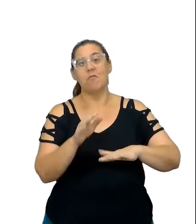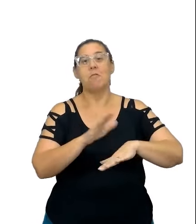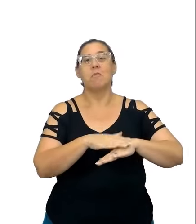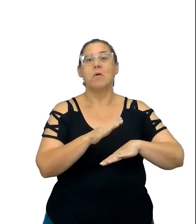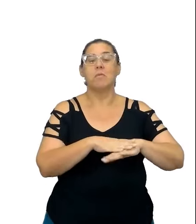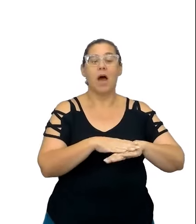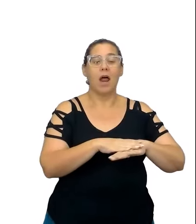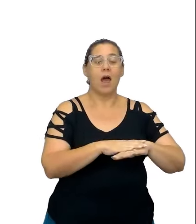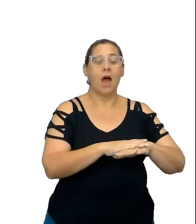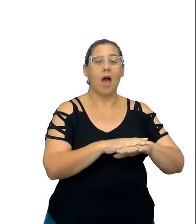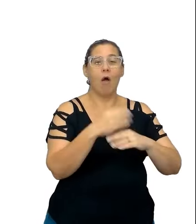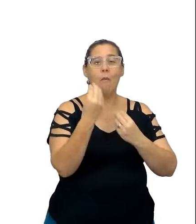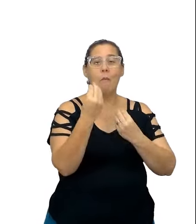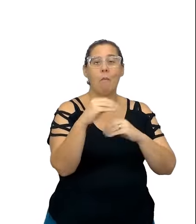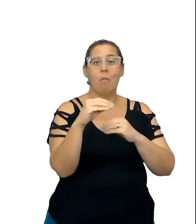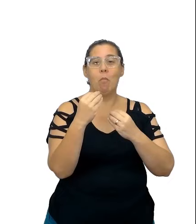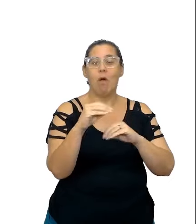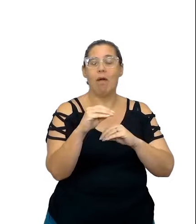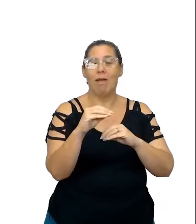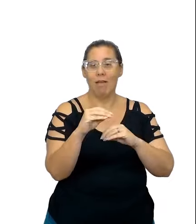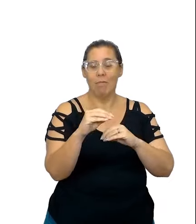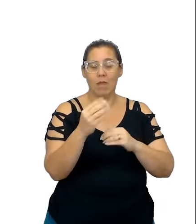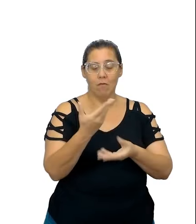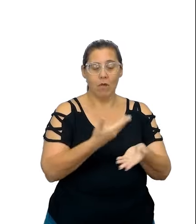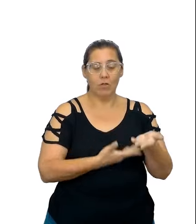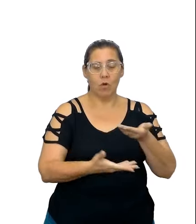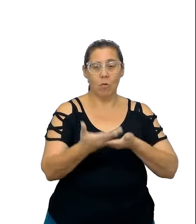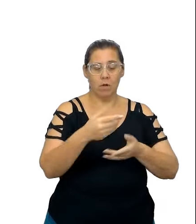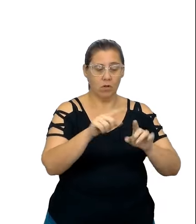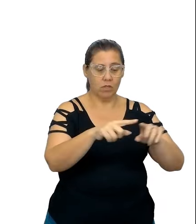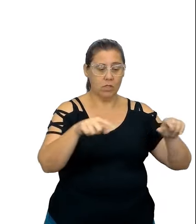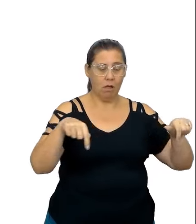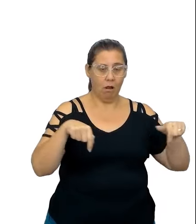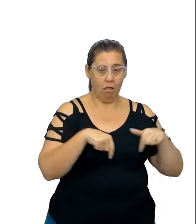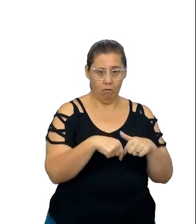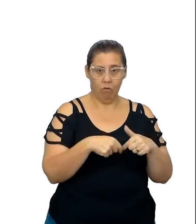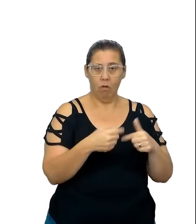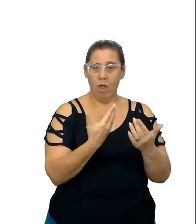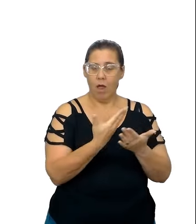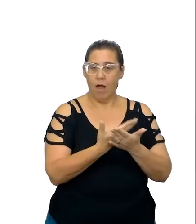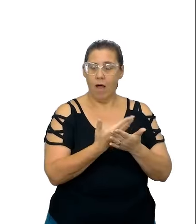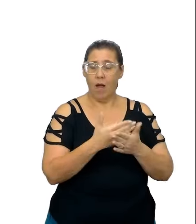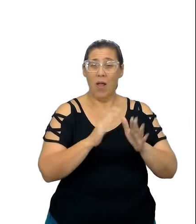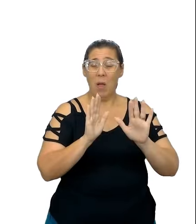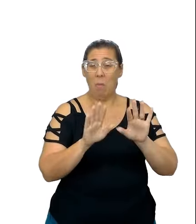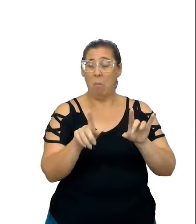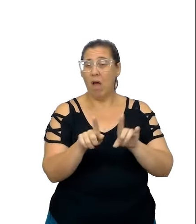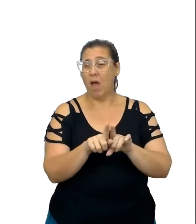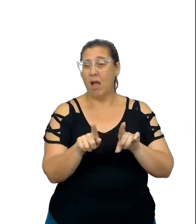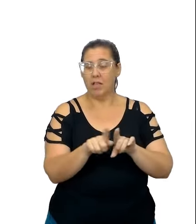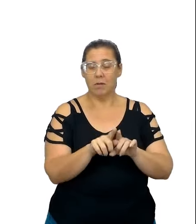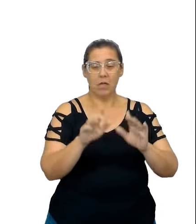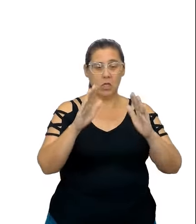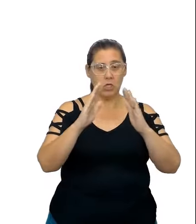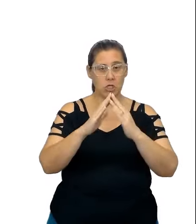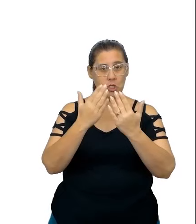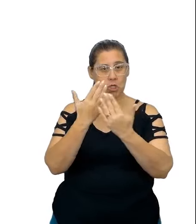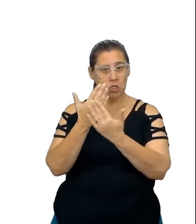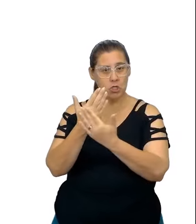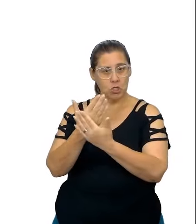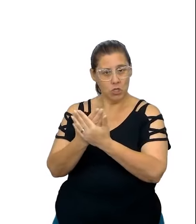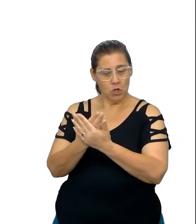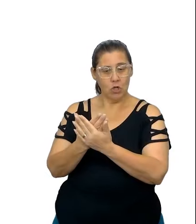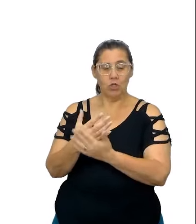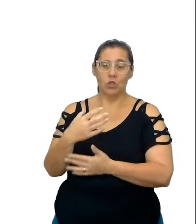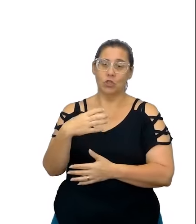produzir memes e esses memes serão compartilhados dentro da sala de aula, mas também dentro da escola. As